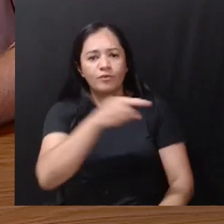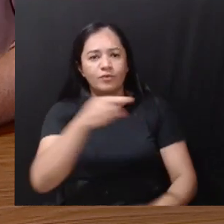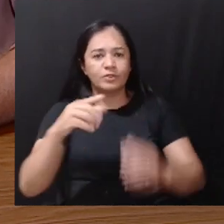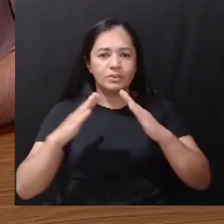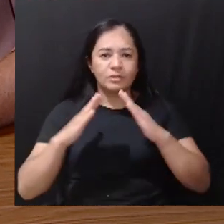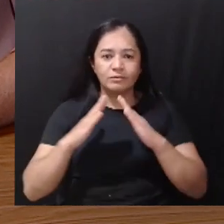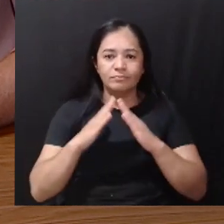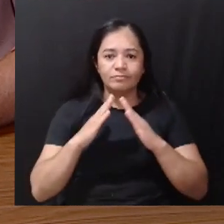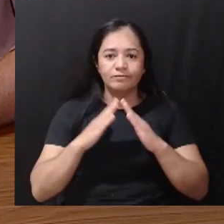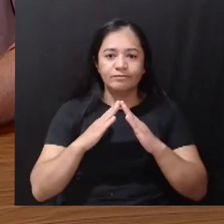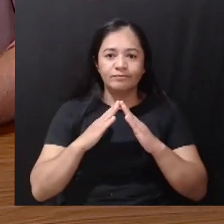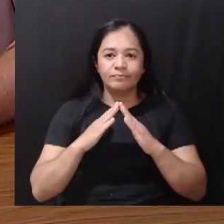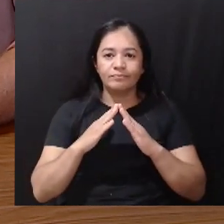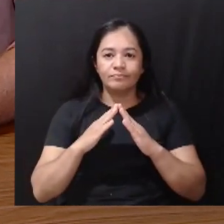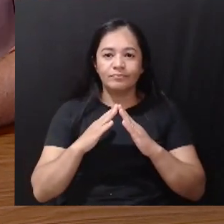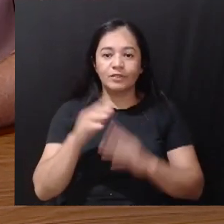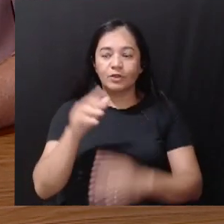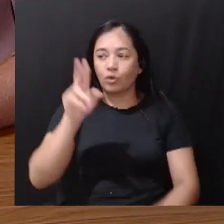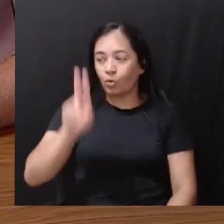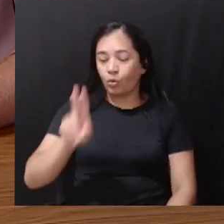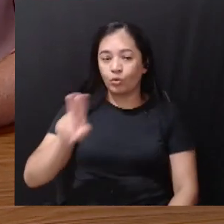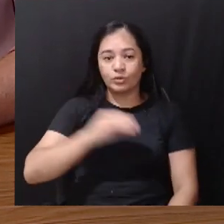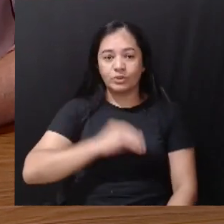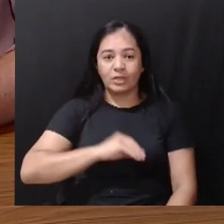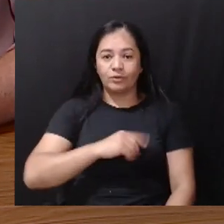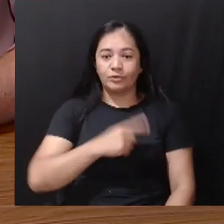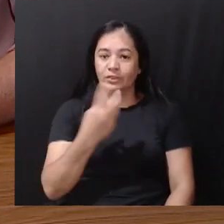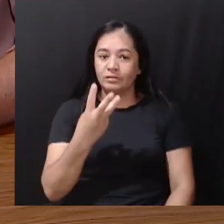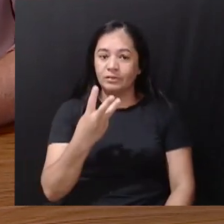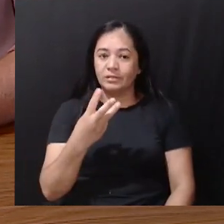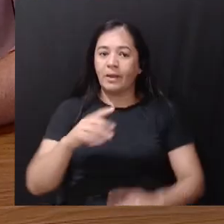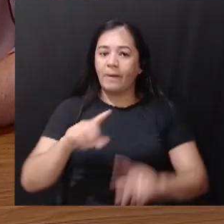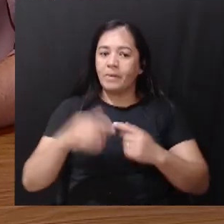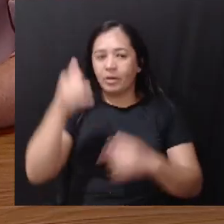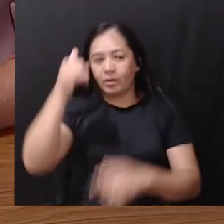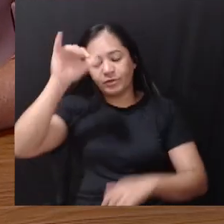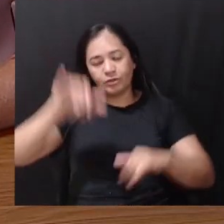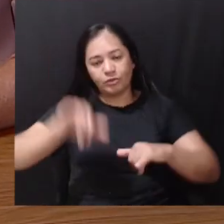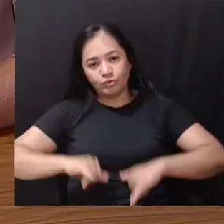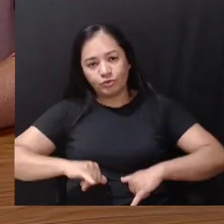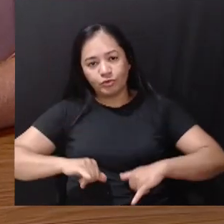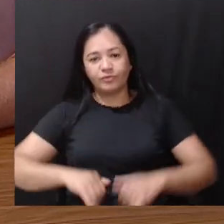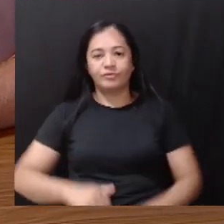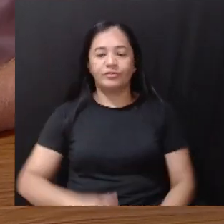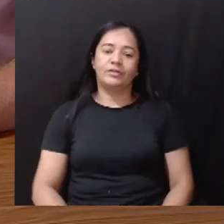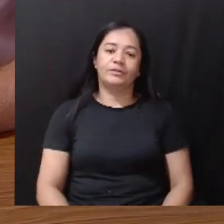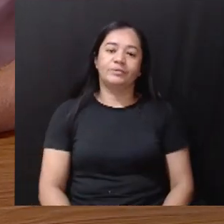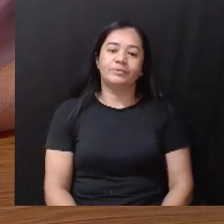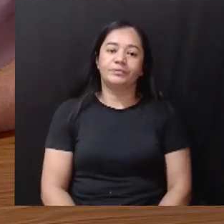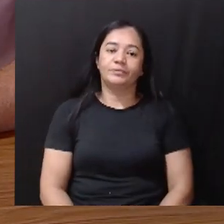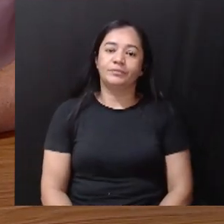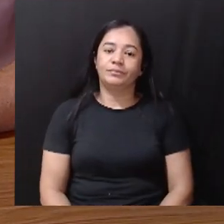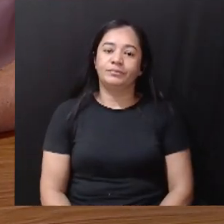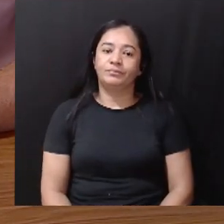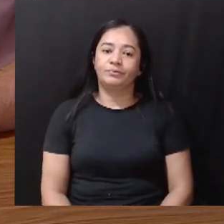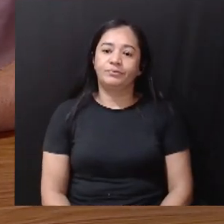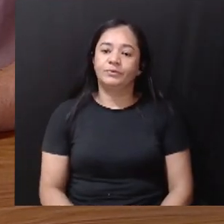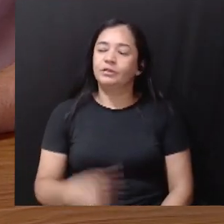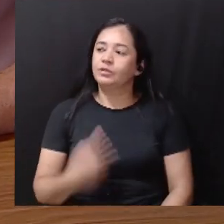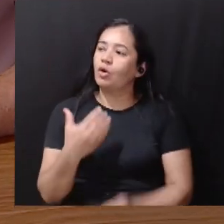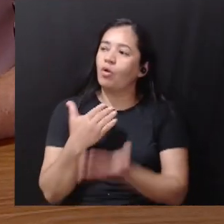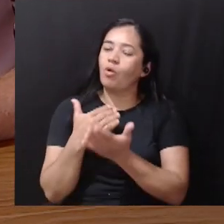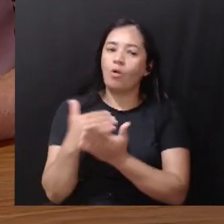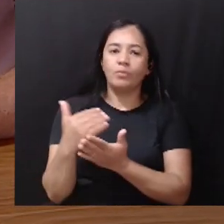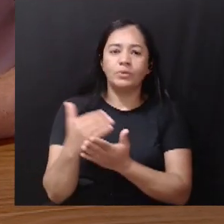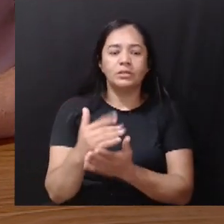faz para usar o 13º, né, sem sofrimento, sem ter problemas para o resto do ano. João, para a gente começar, né, quem